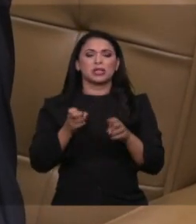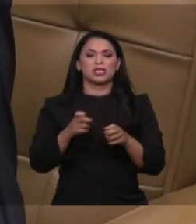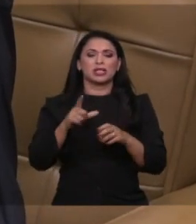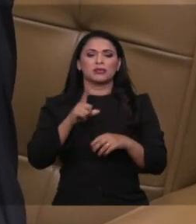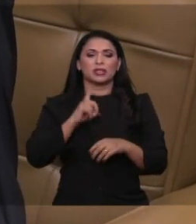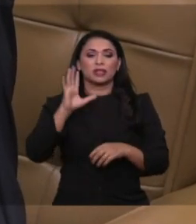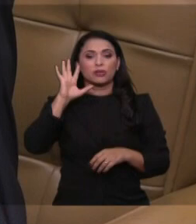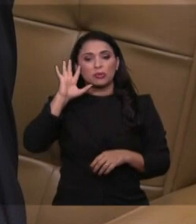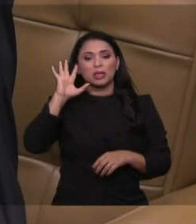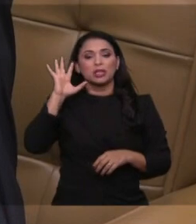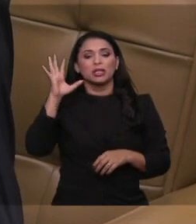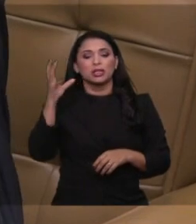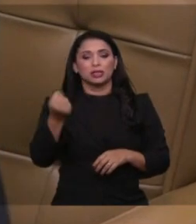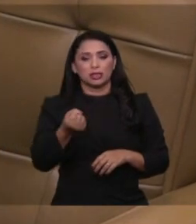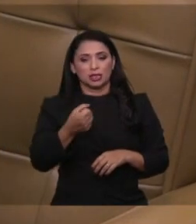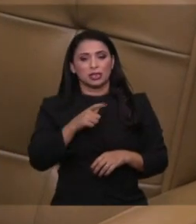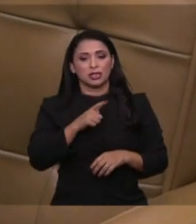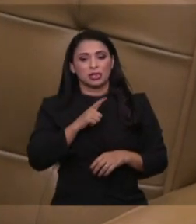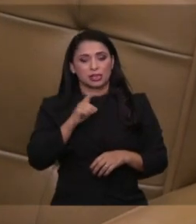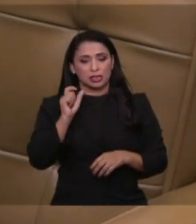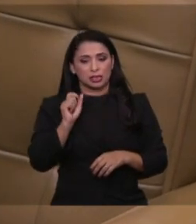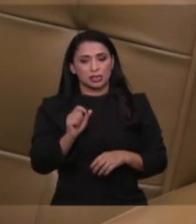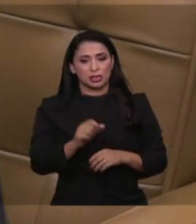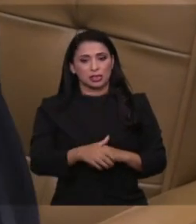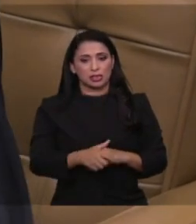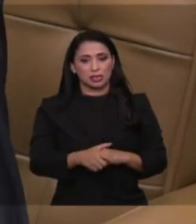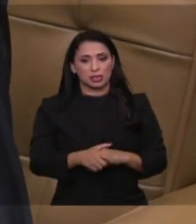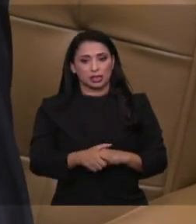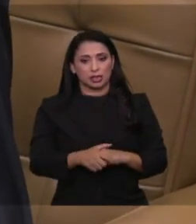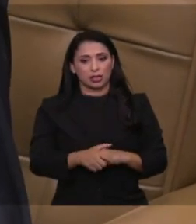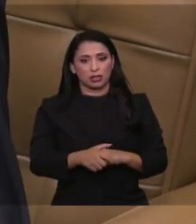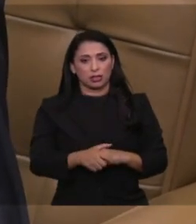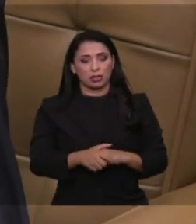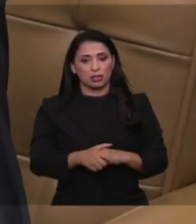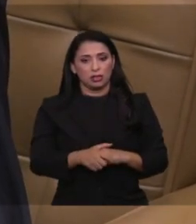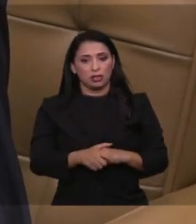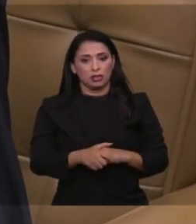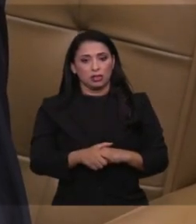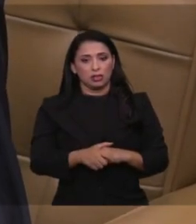uma decisão, de alguma forma, uma transcendente do